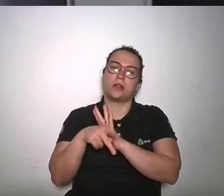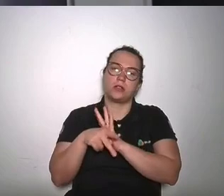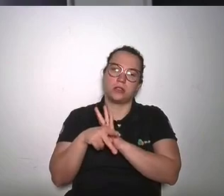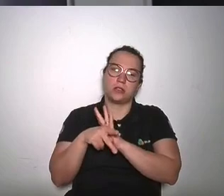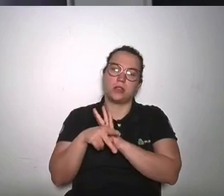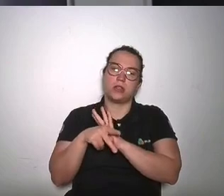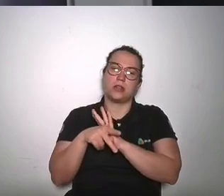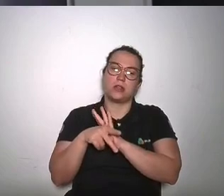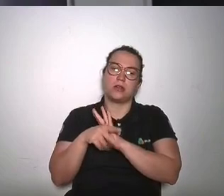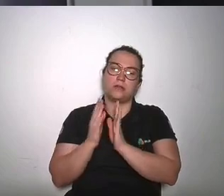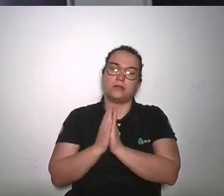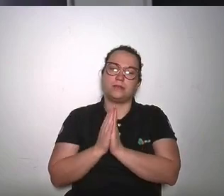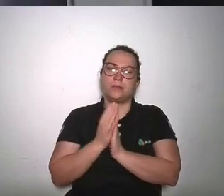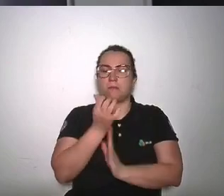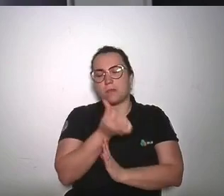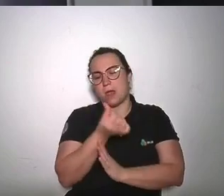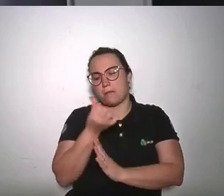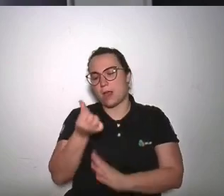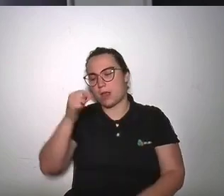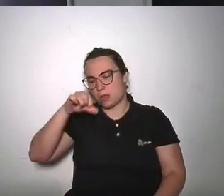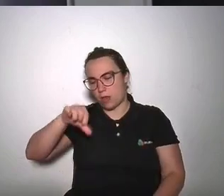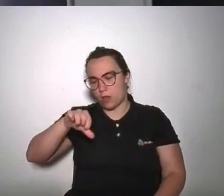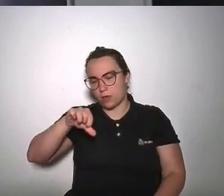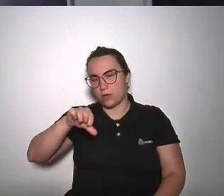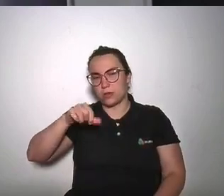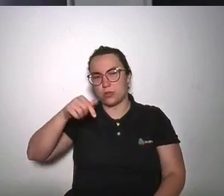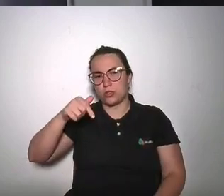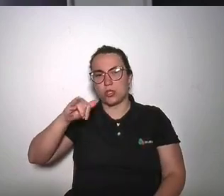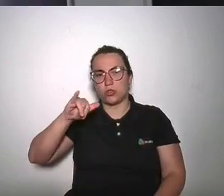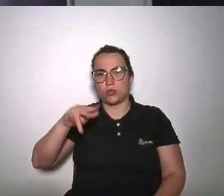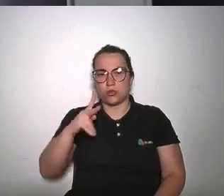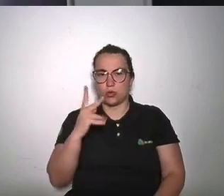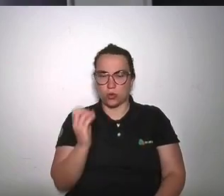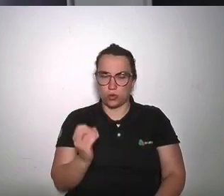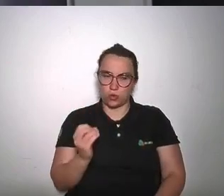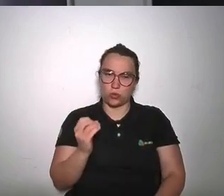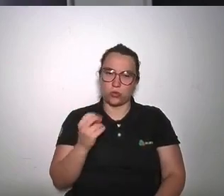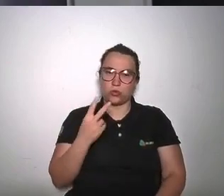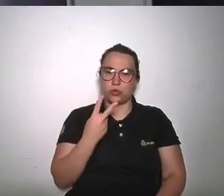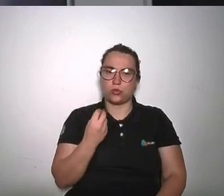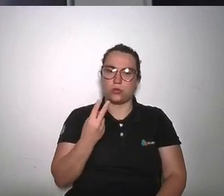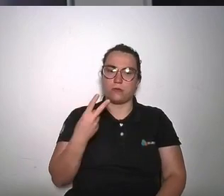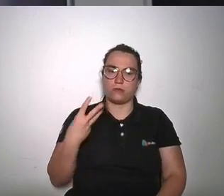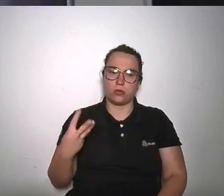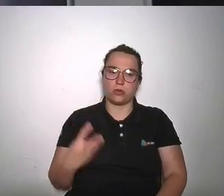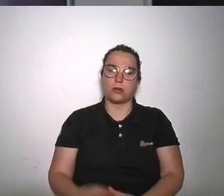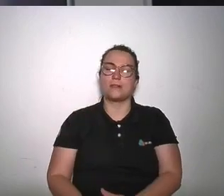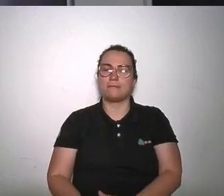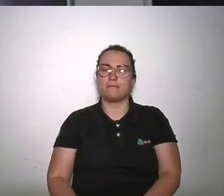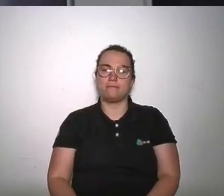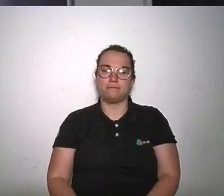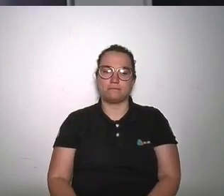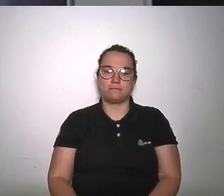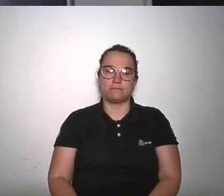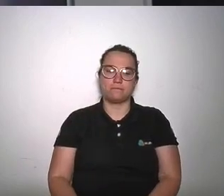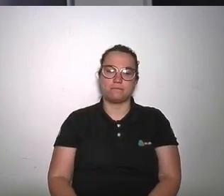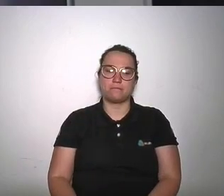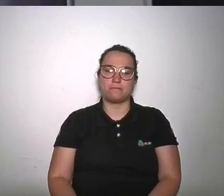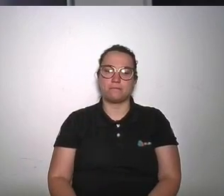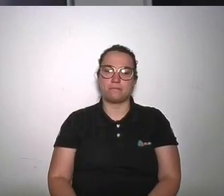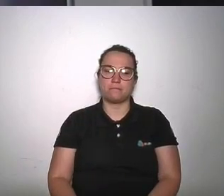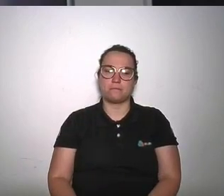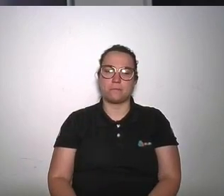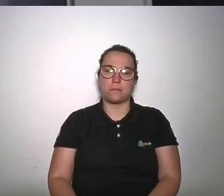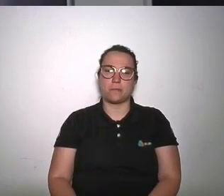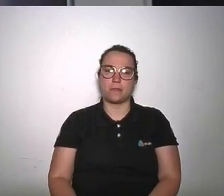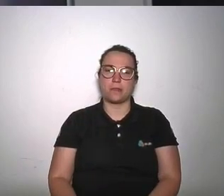a 669, de 7 de julho de 2023 agora. Então, vamos colocar